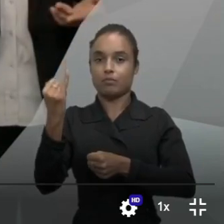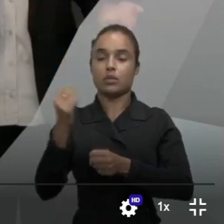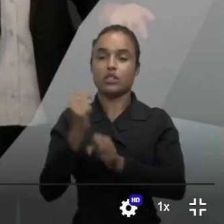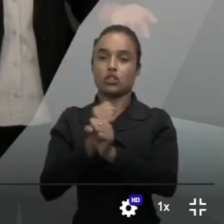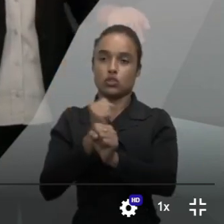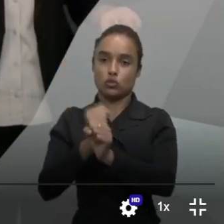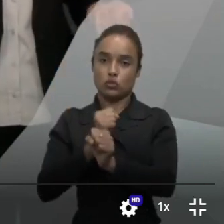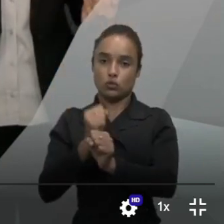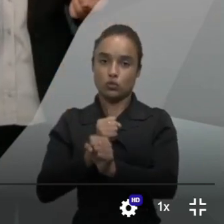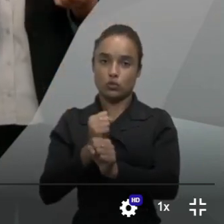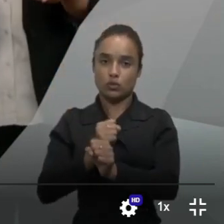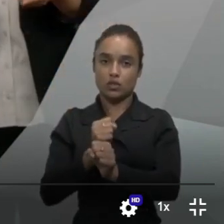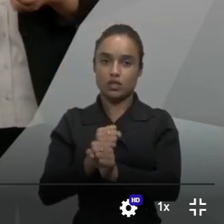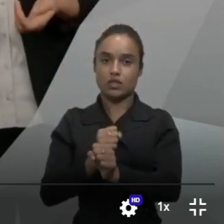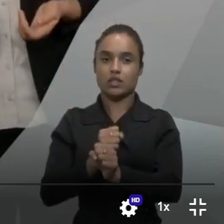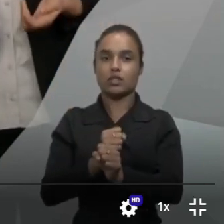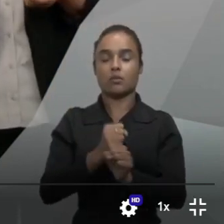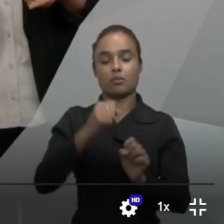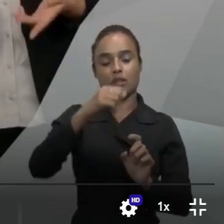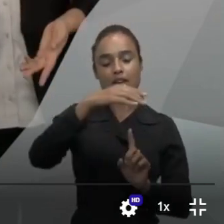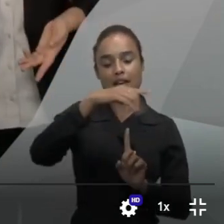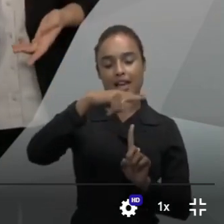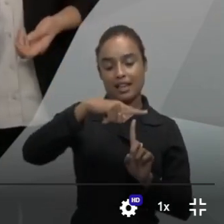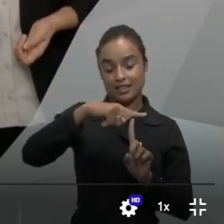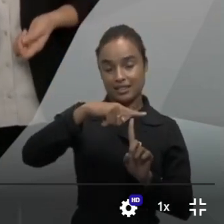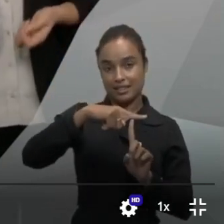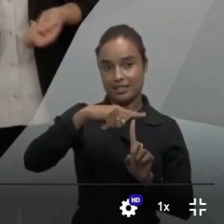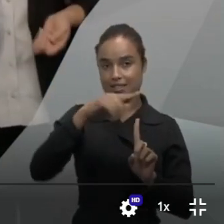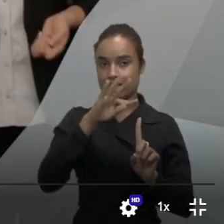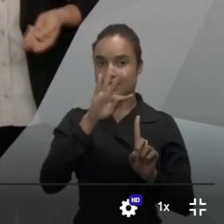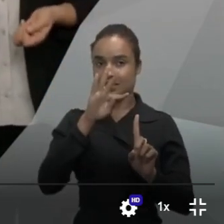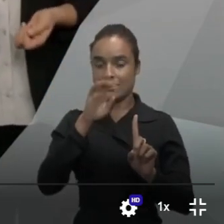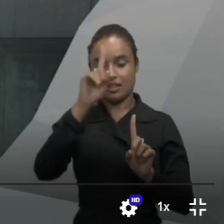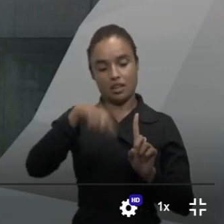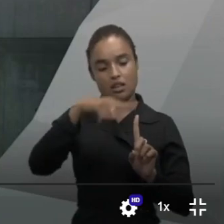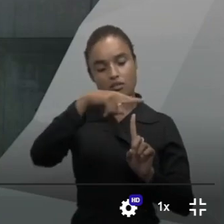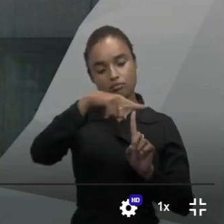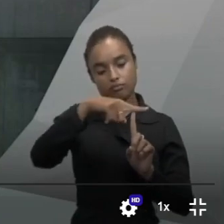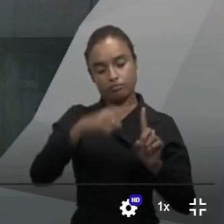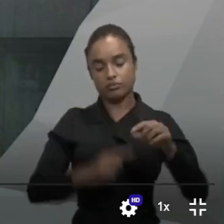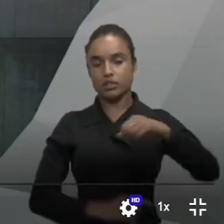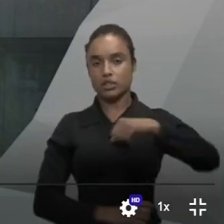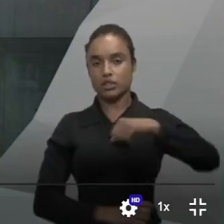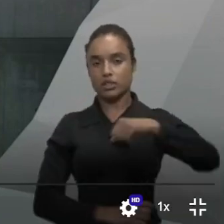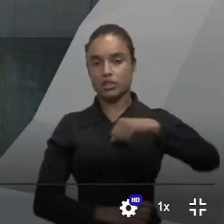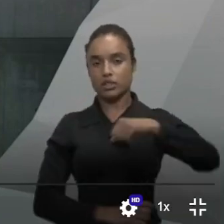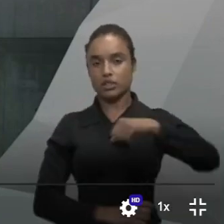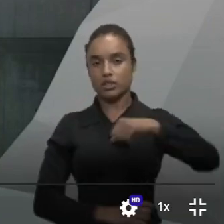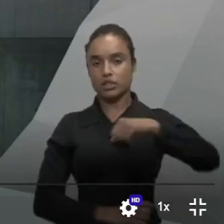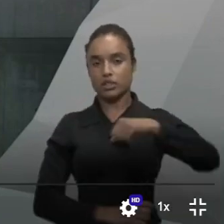uma das mais utilizadas. Por isso optamos por esse tipo de viga em nosso projeto. E para o nosso cliente